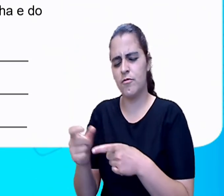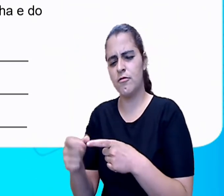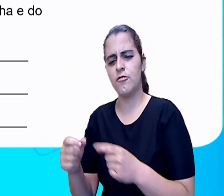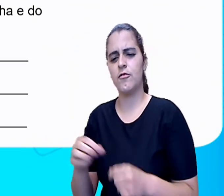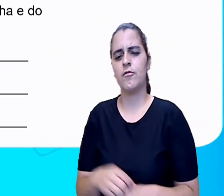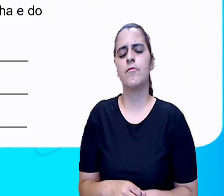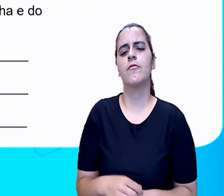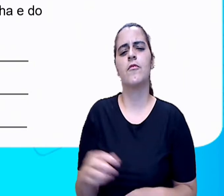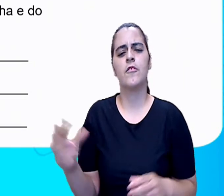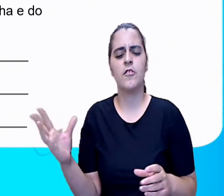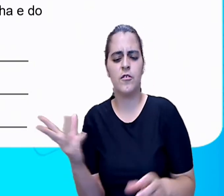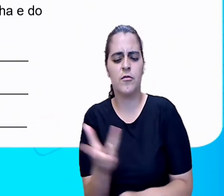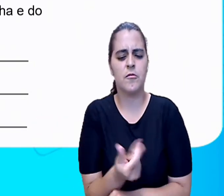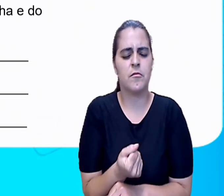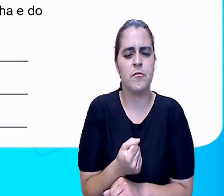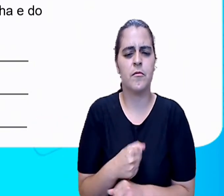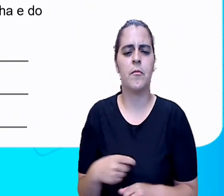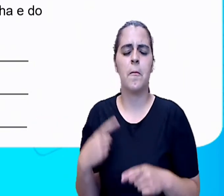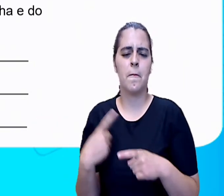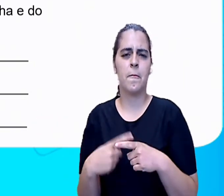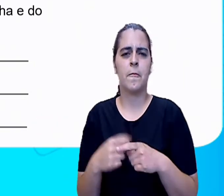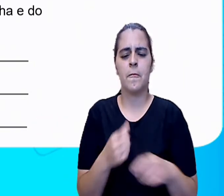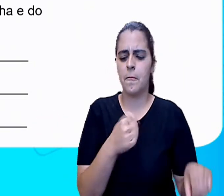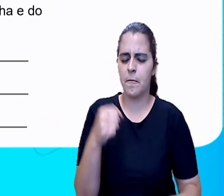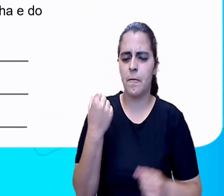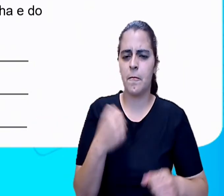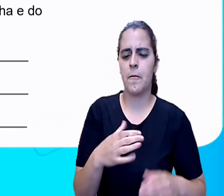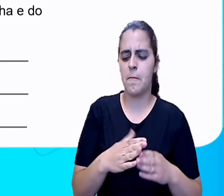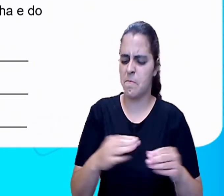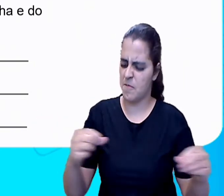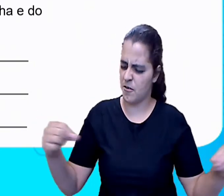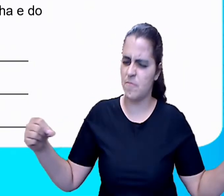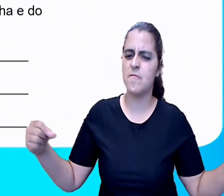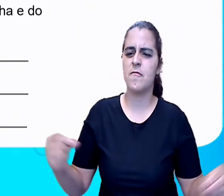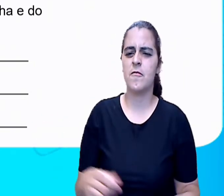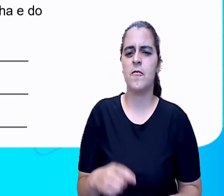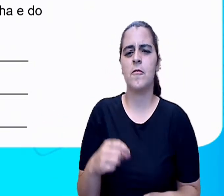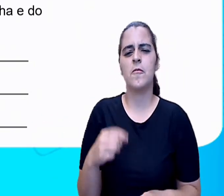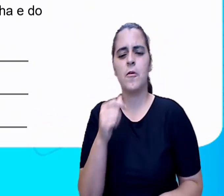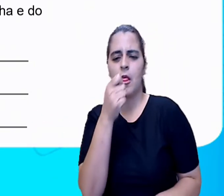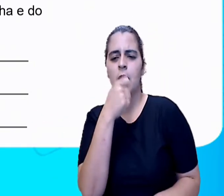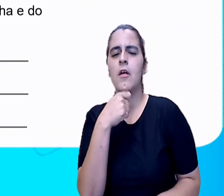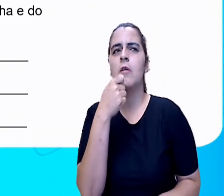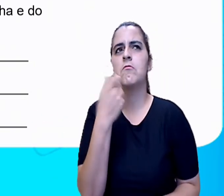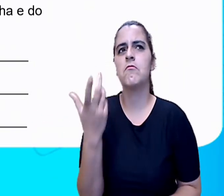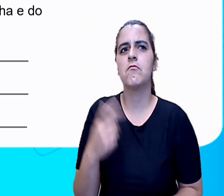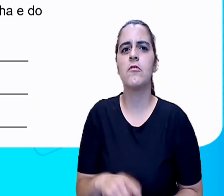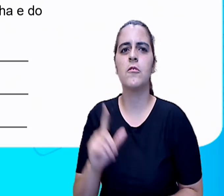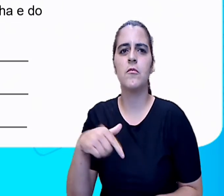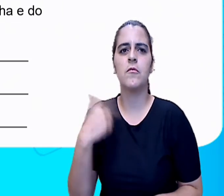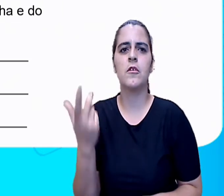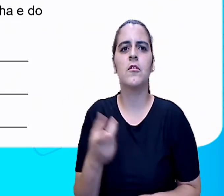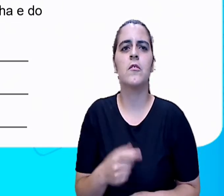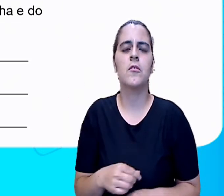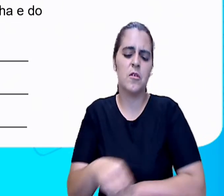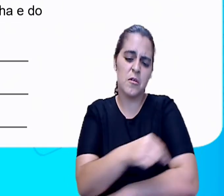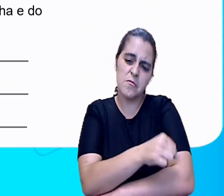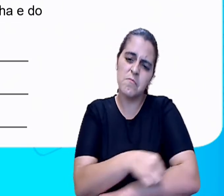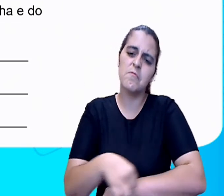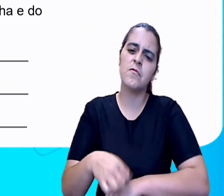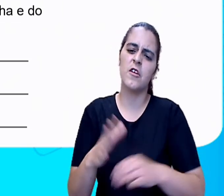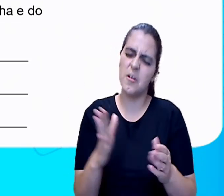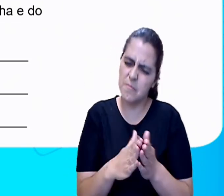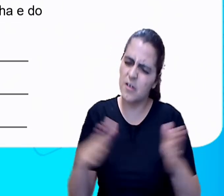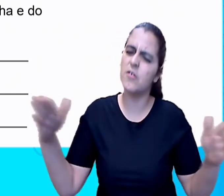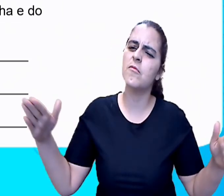for somando, porque o cabo de vassoura é bem maior do que o palito de sorvete, que está aqui na